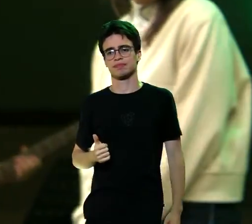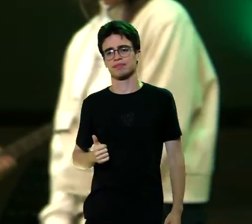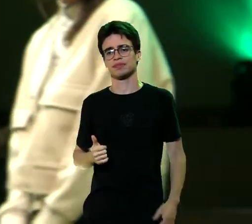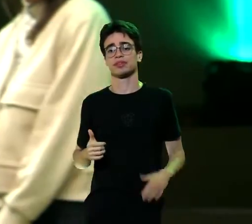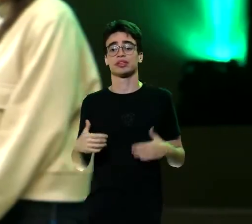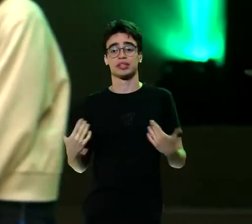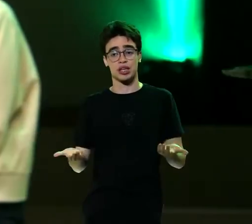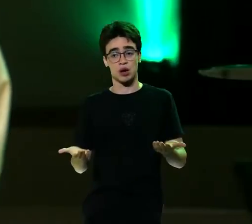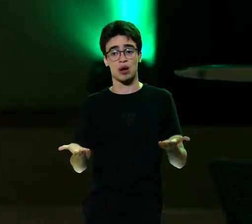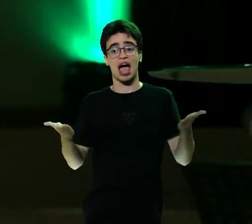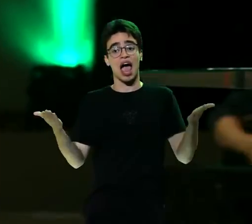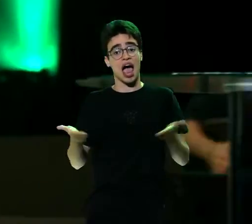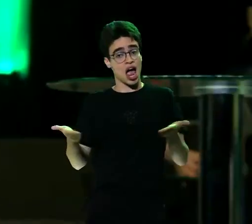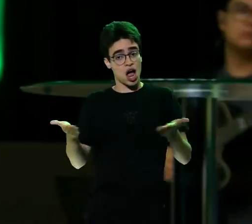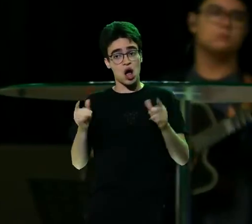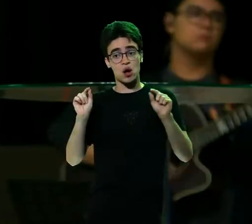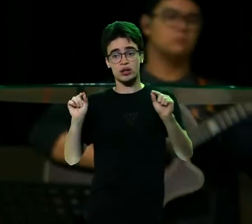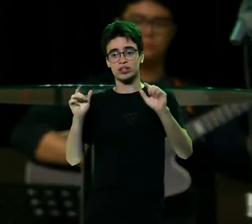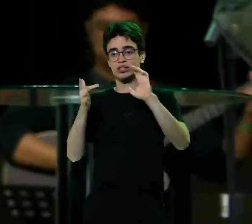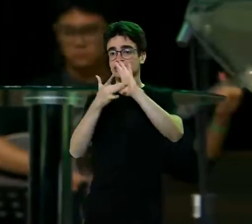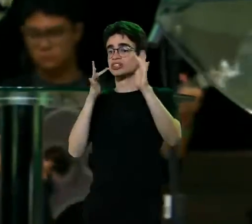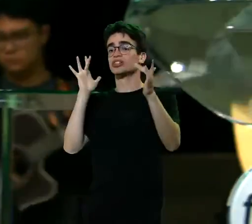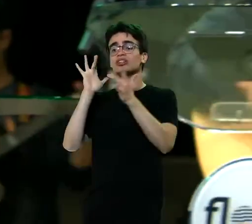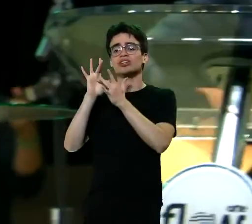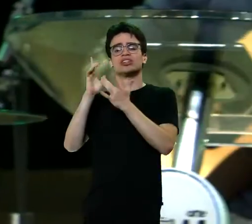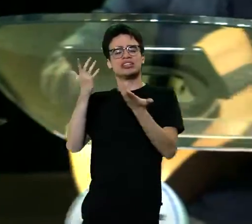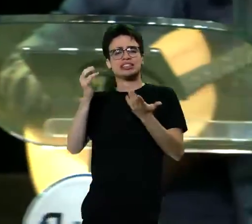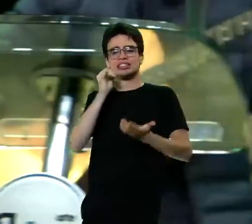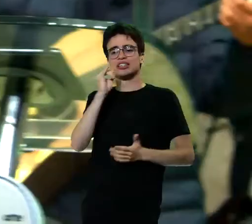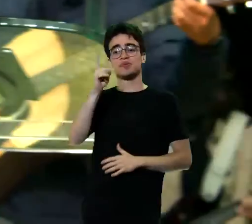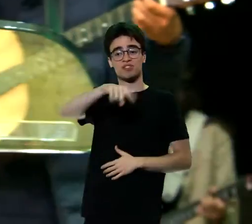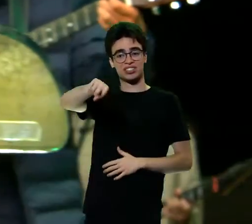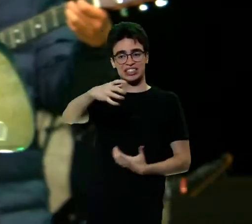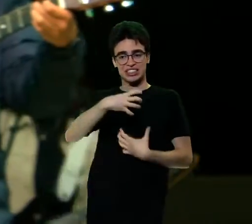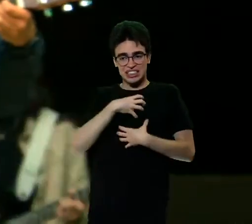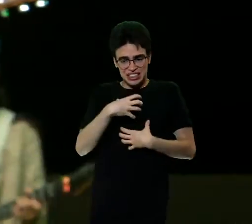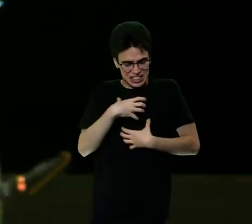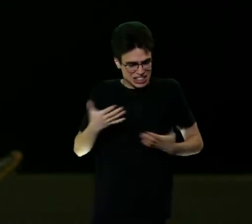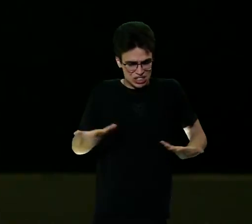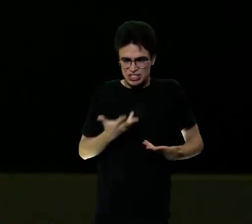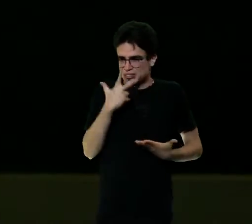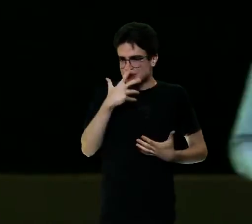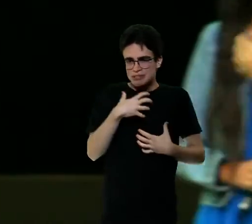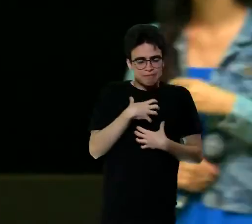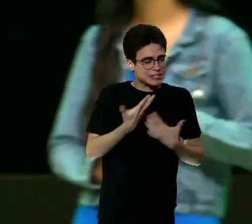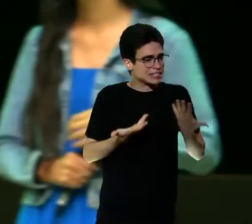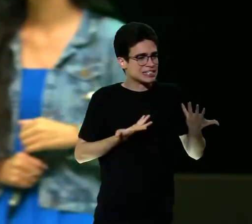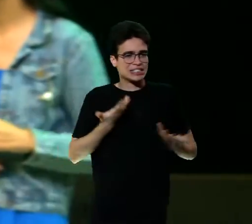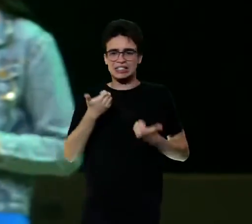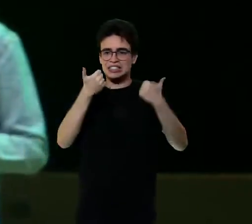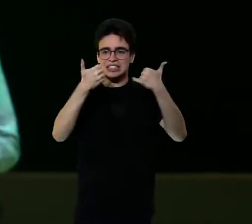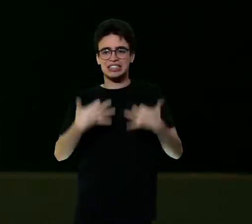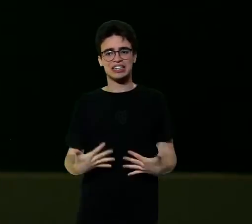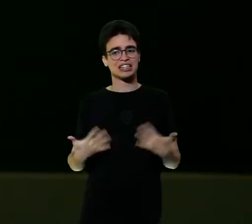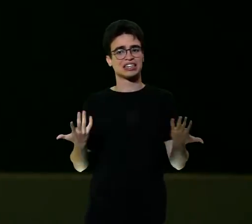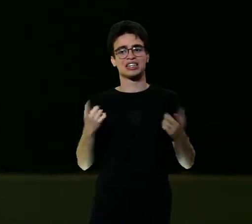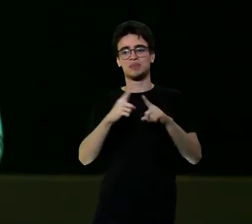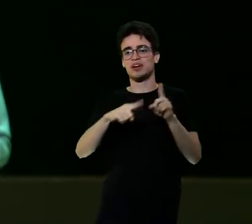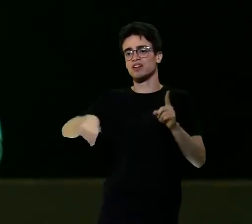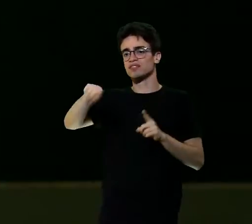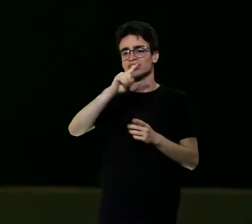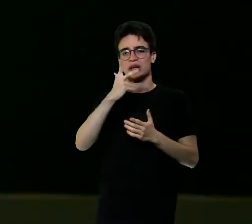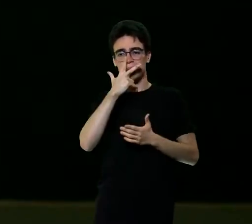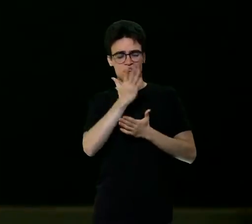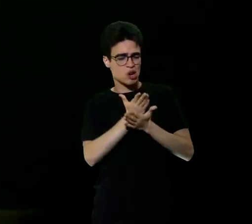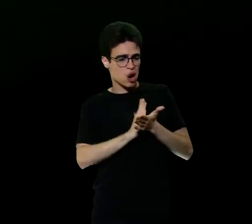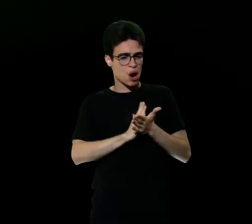E agora, o que Jesus, esse negócio que você está sentindo dentro de você, que você não sabe nem explicar o que é, mas você está incomodado. Por quê? Porque